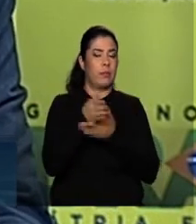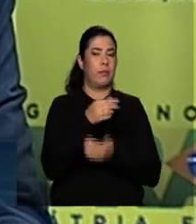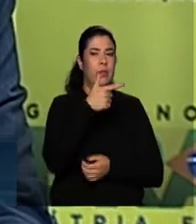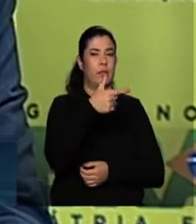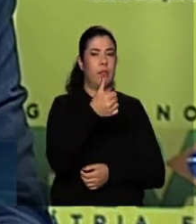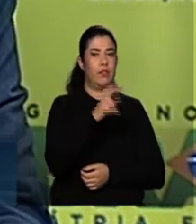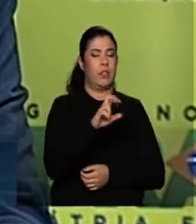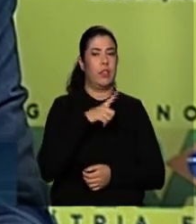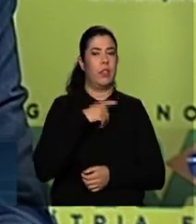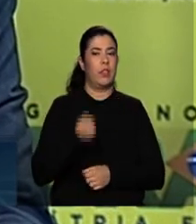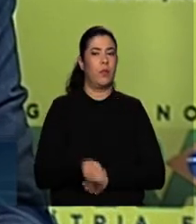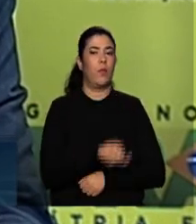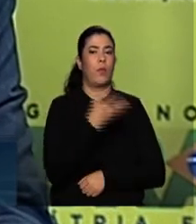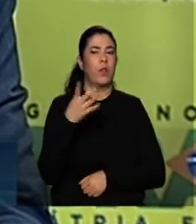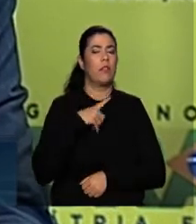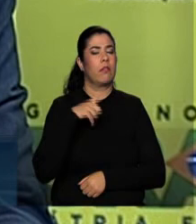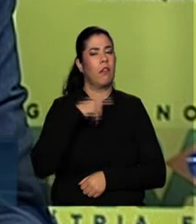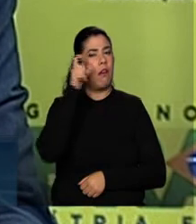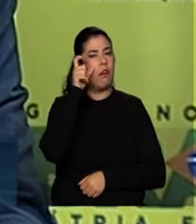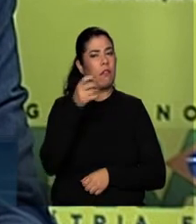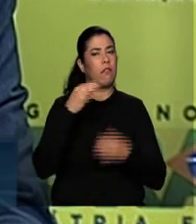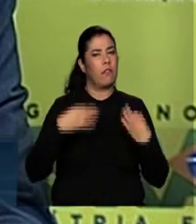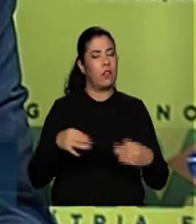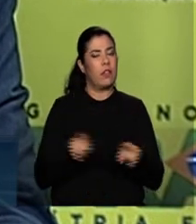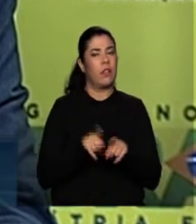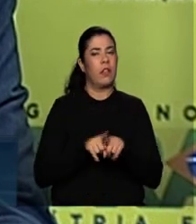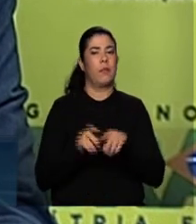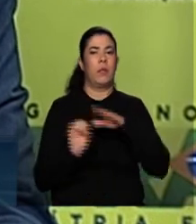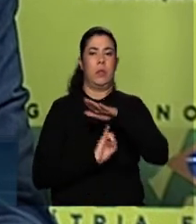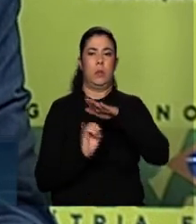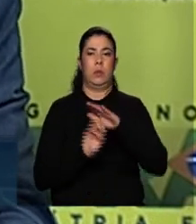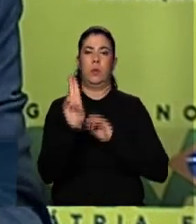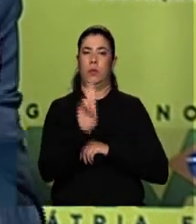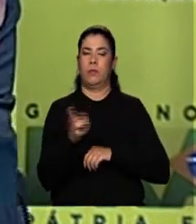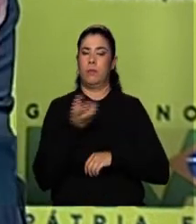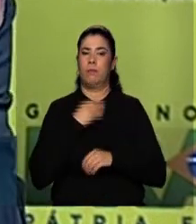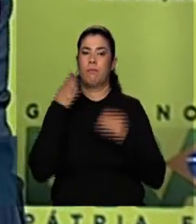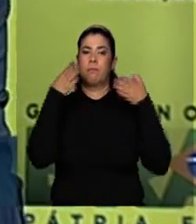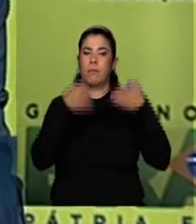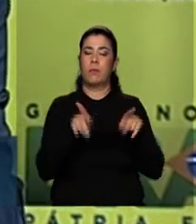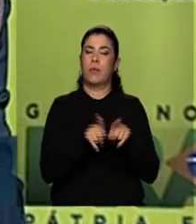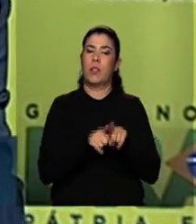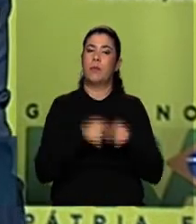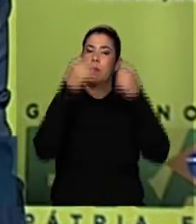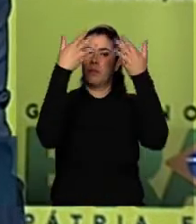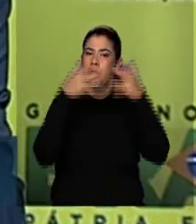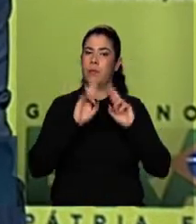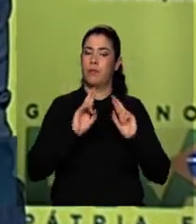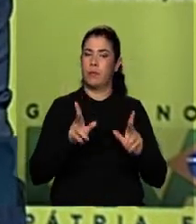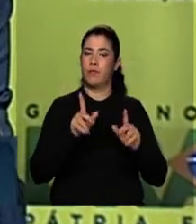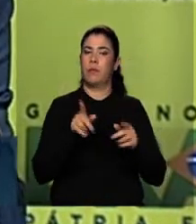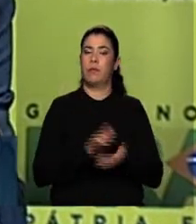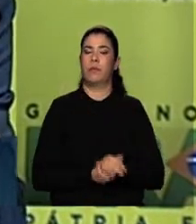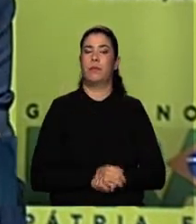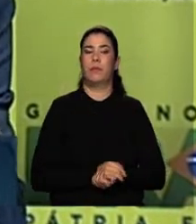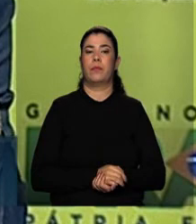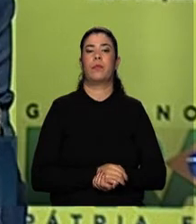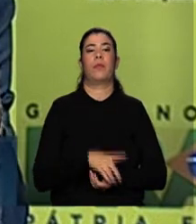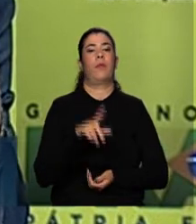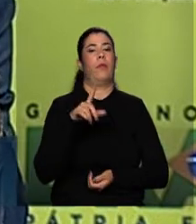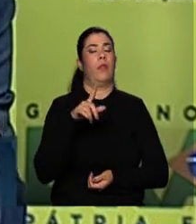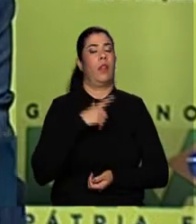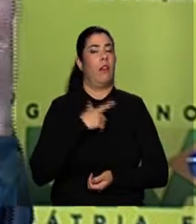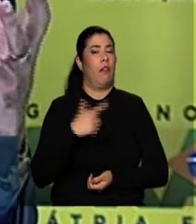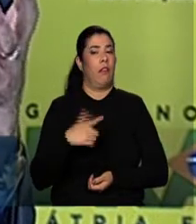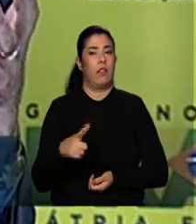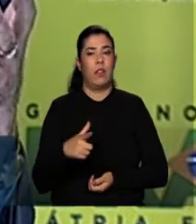nós tivemos um número. Então, assim, existe o interesse, as instituições estão participando. E eu queria dizer uma outra coisa que foi aventada aqui. Além de nós não